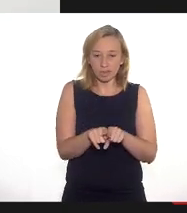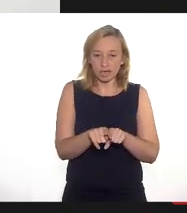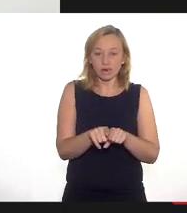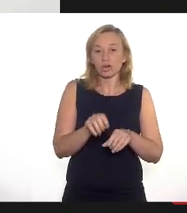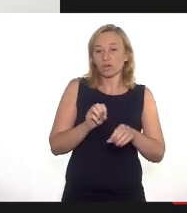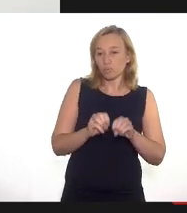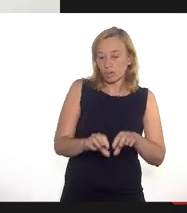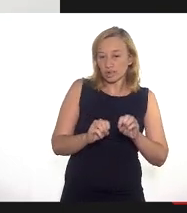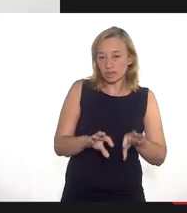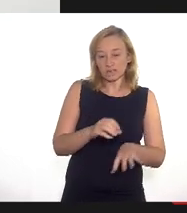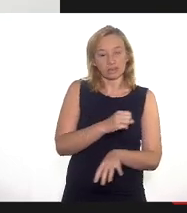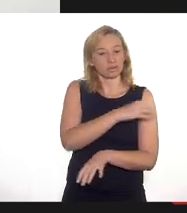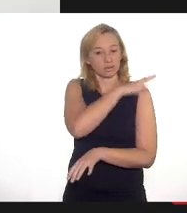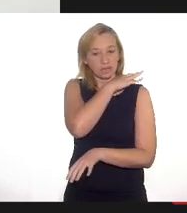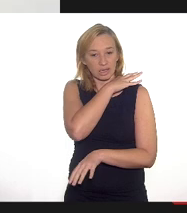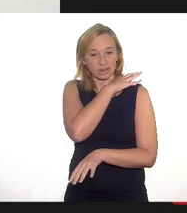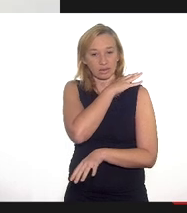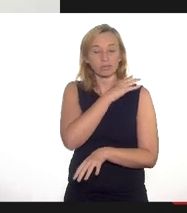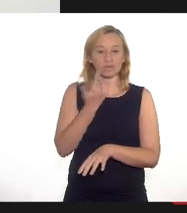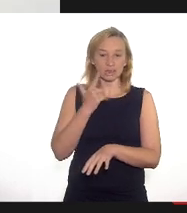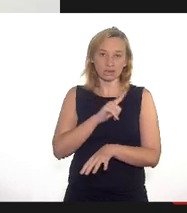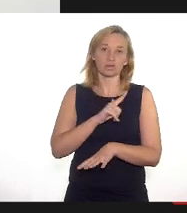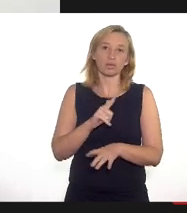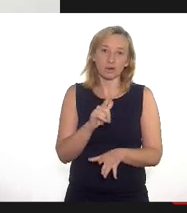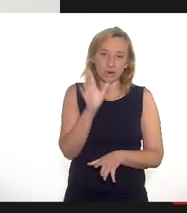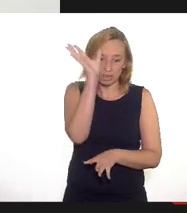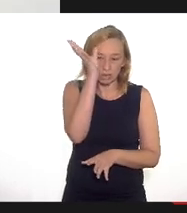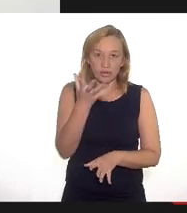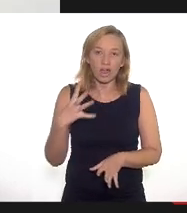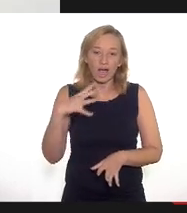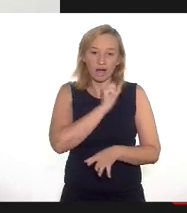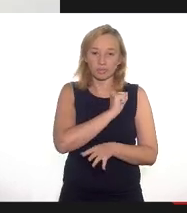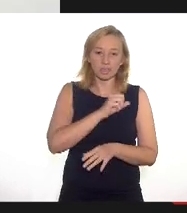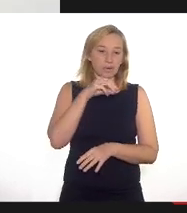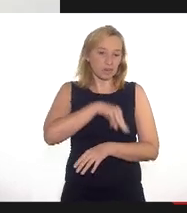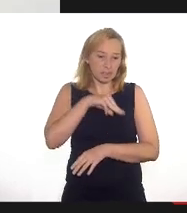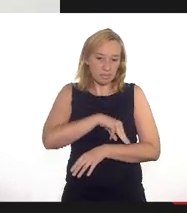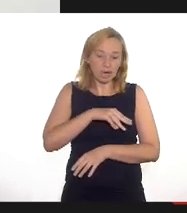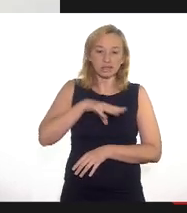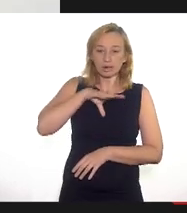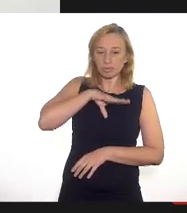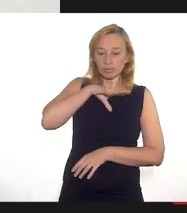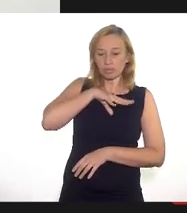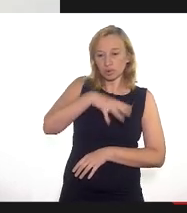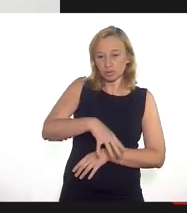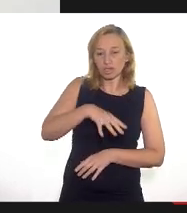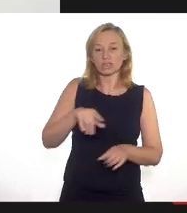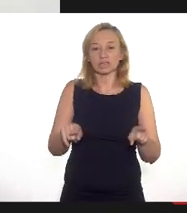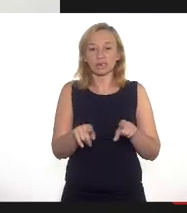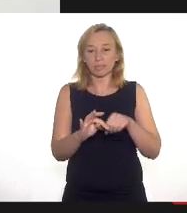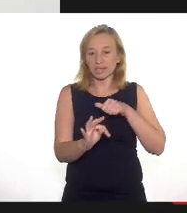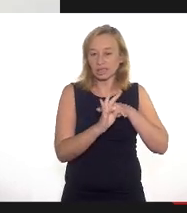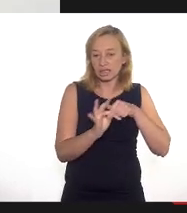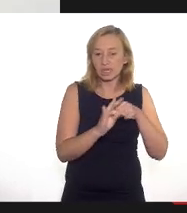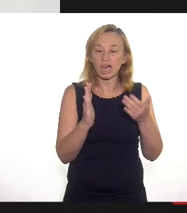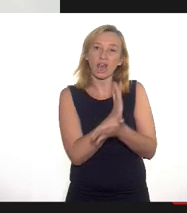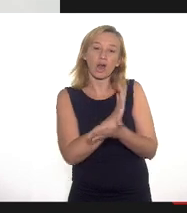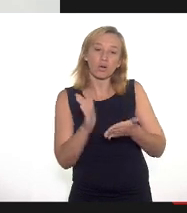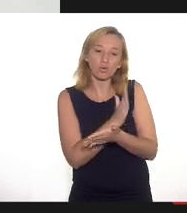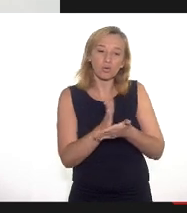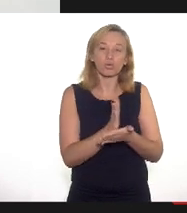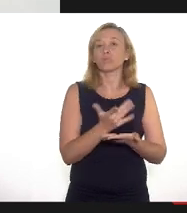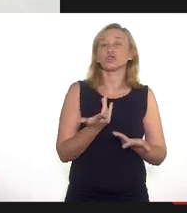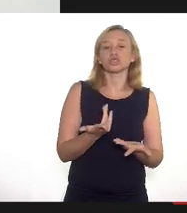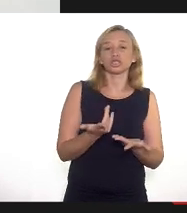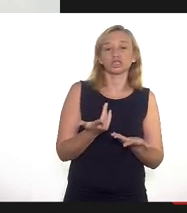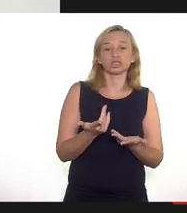trilhas também, porque é da parte comum, é matemática, português, e na parte técnica, algumas disciplinas